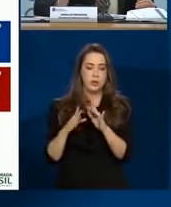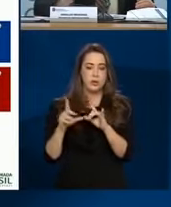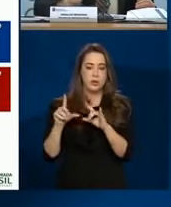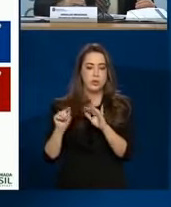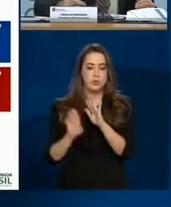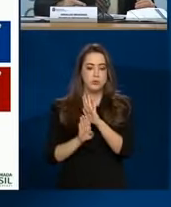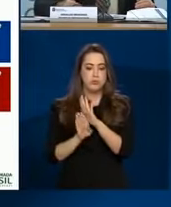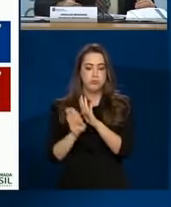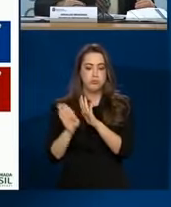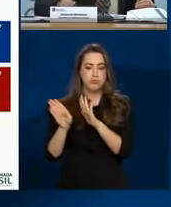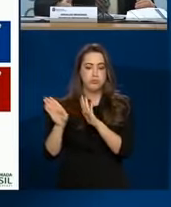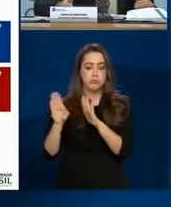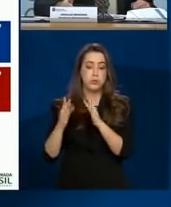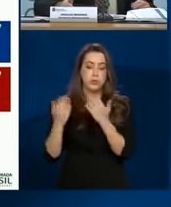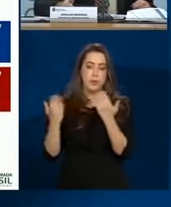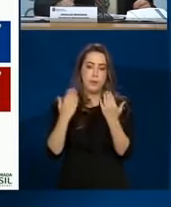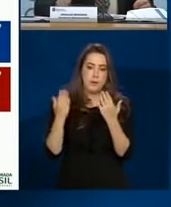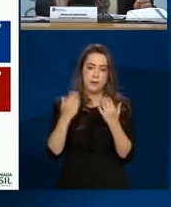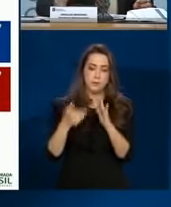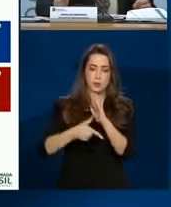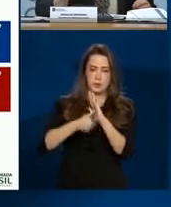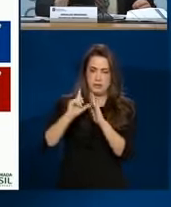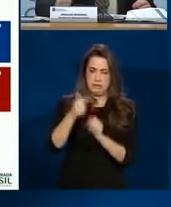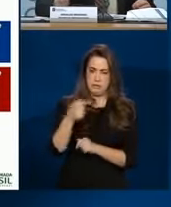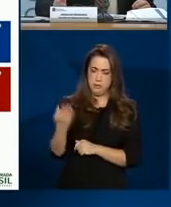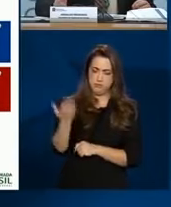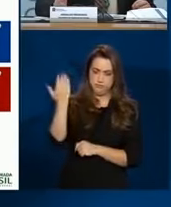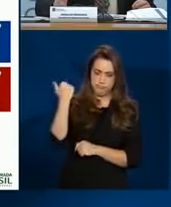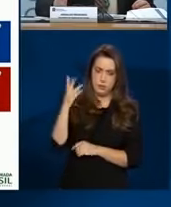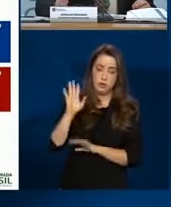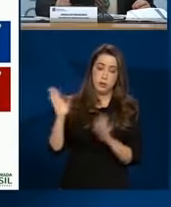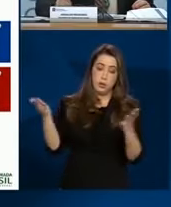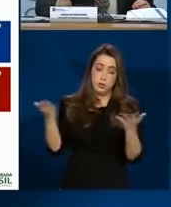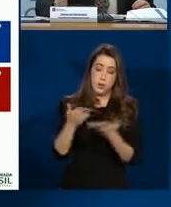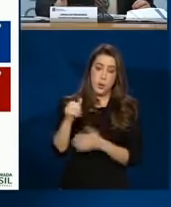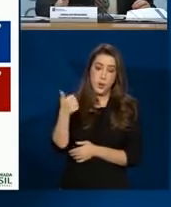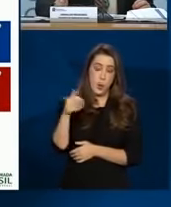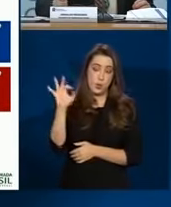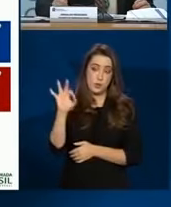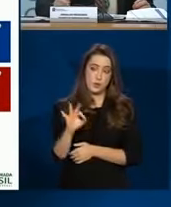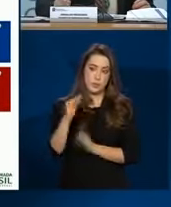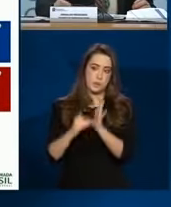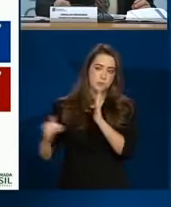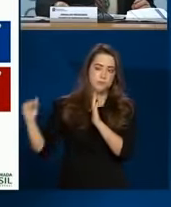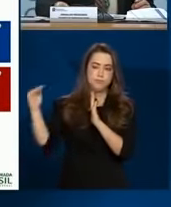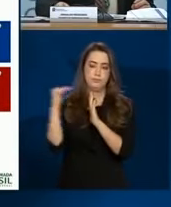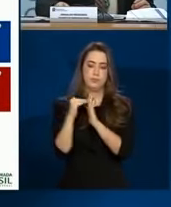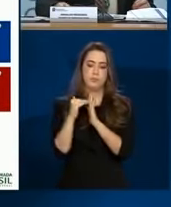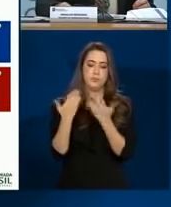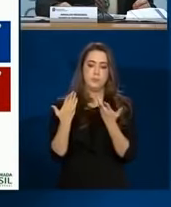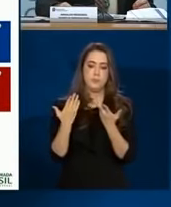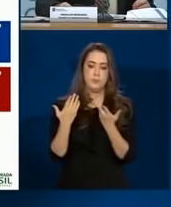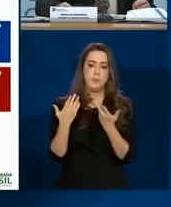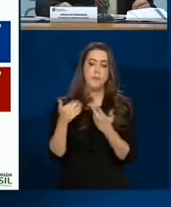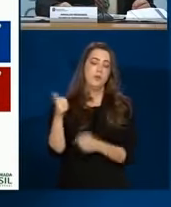menor em relação à 29ª e à 30ª, né? Com um aumento de 11% do número de casos e um aumento de 11% no número